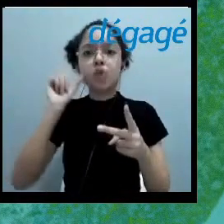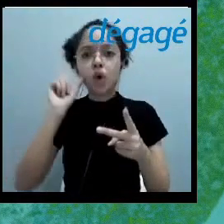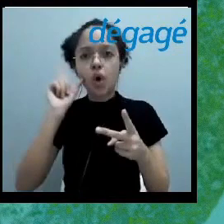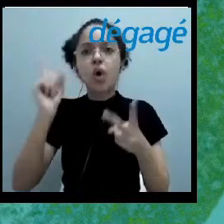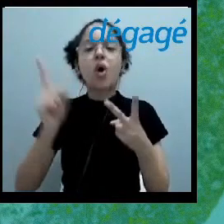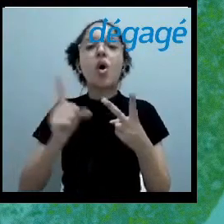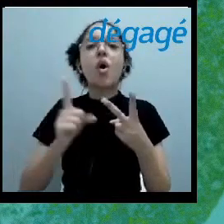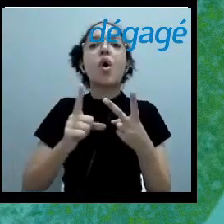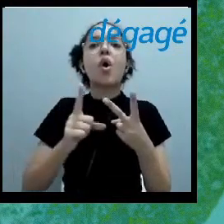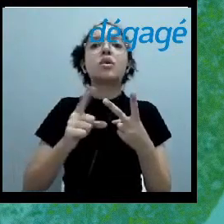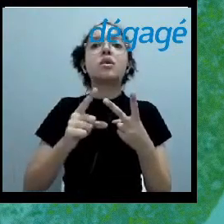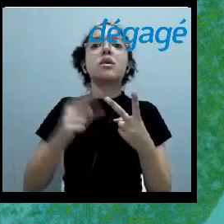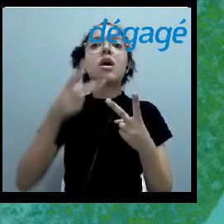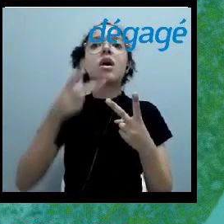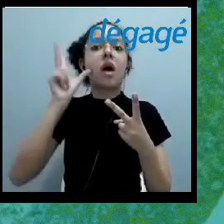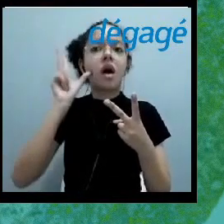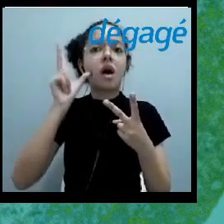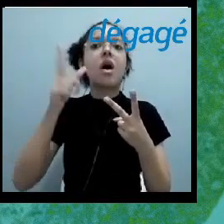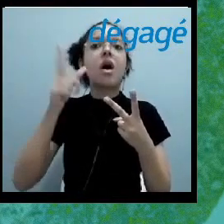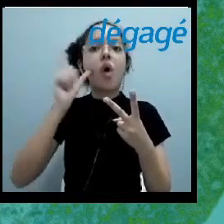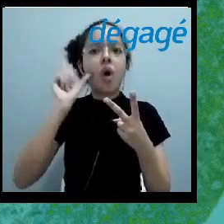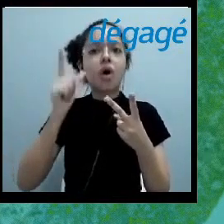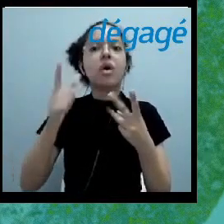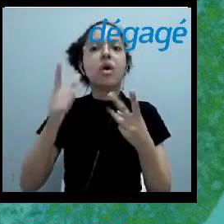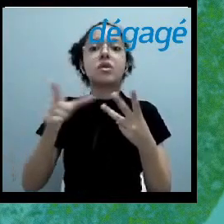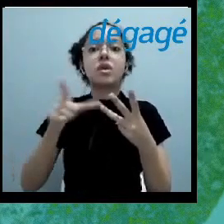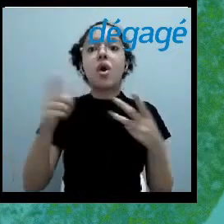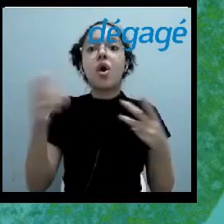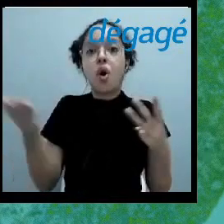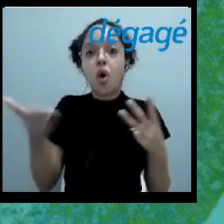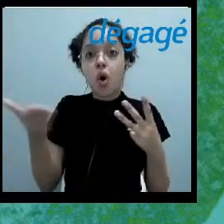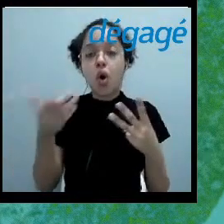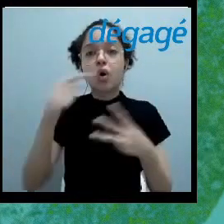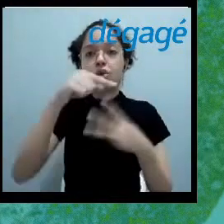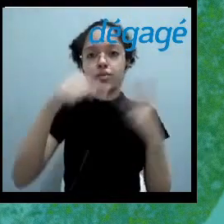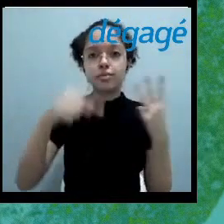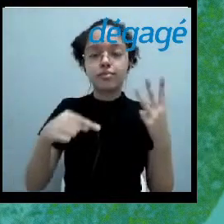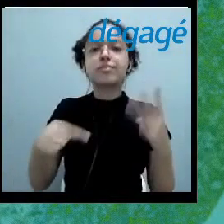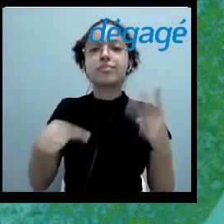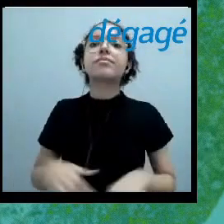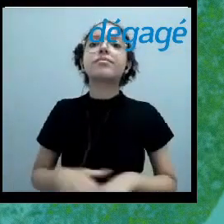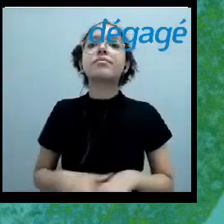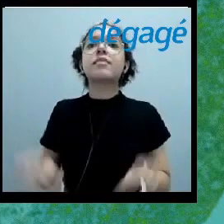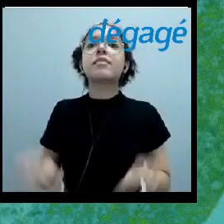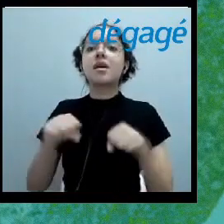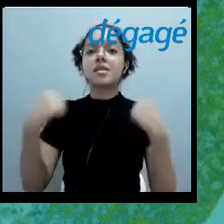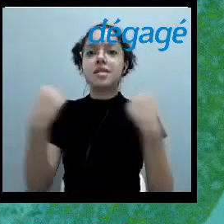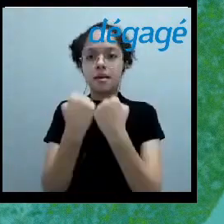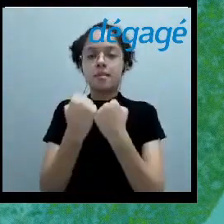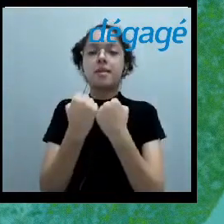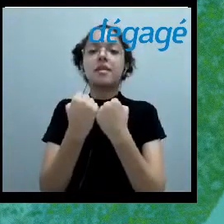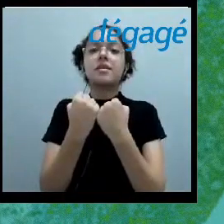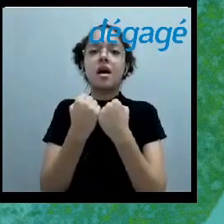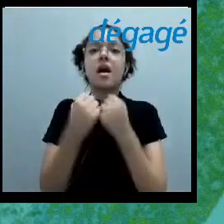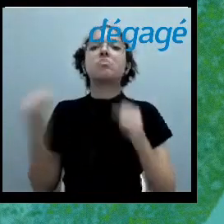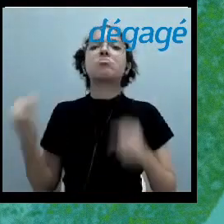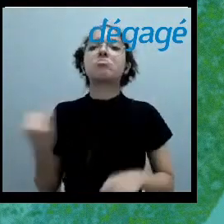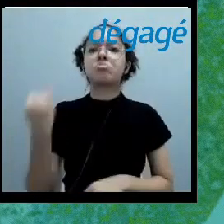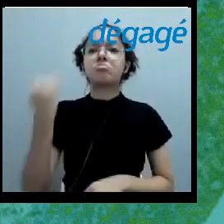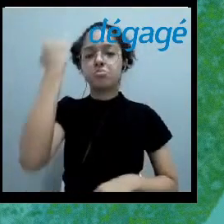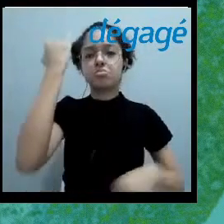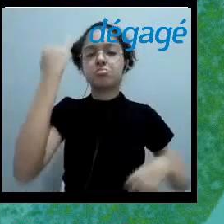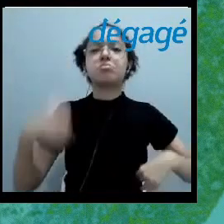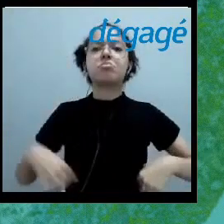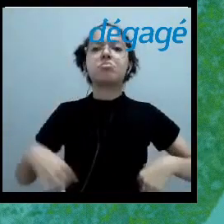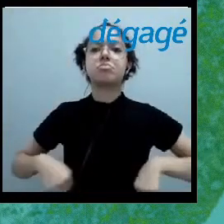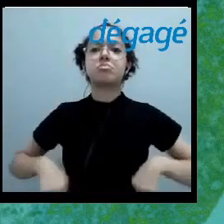Fábio Dória. Agradecer a vocês todos com esse seminário, que realmente a gente pensou e